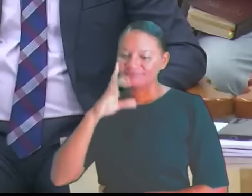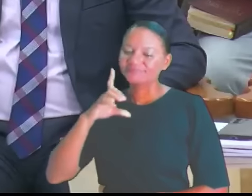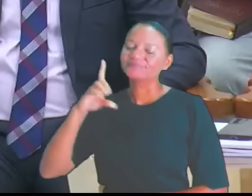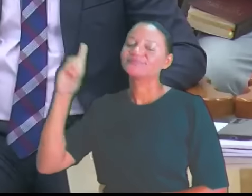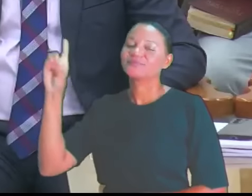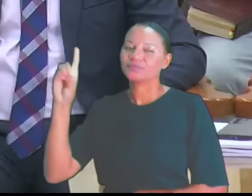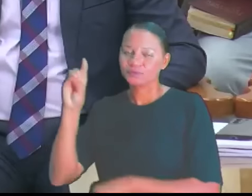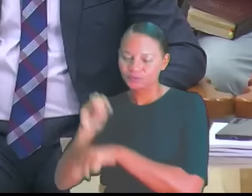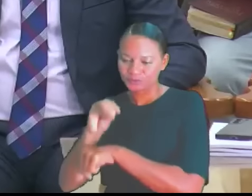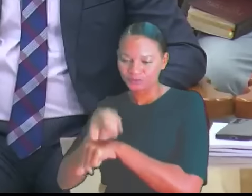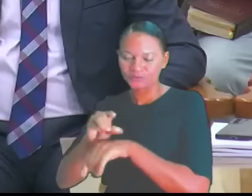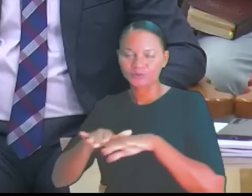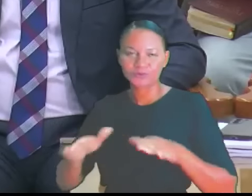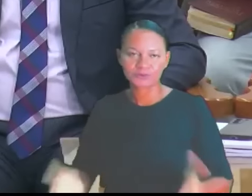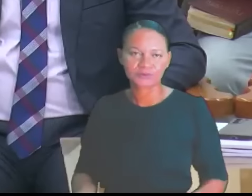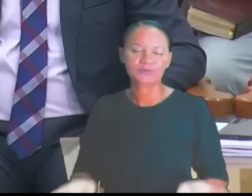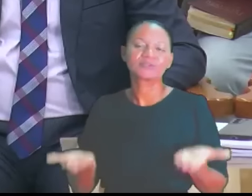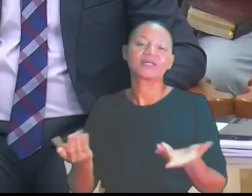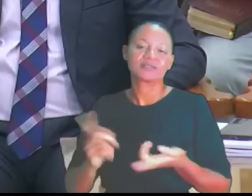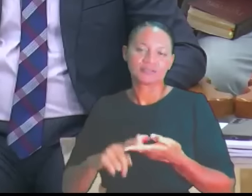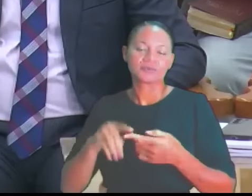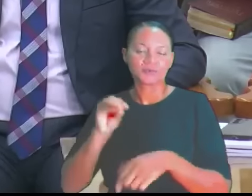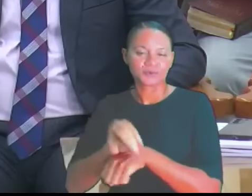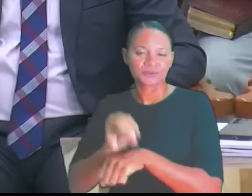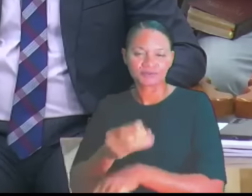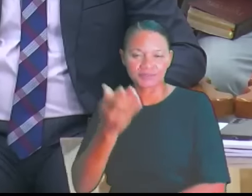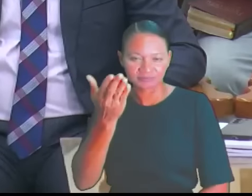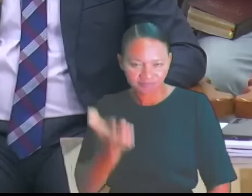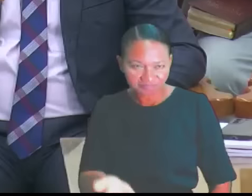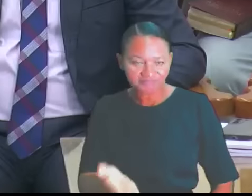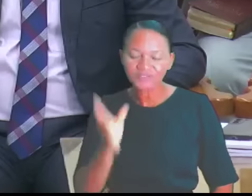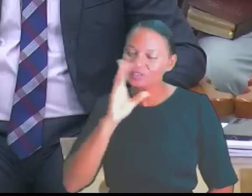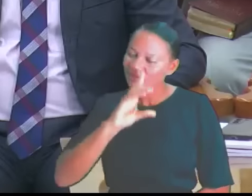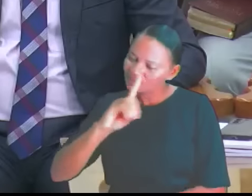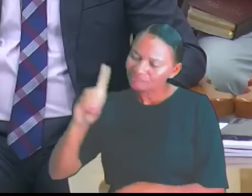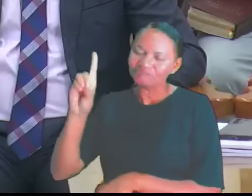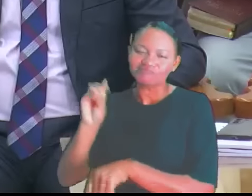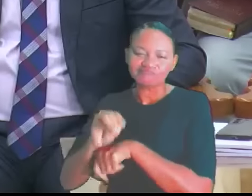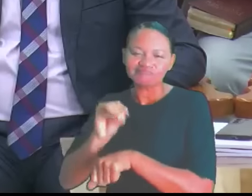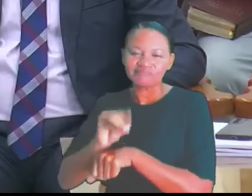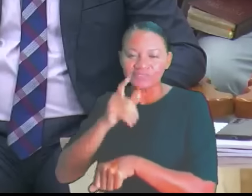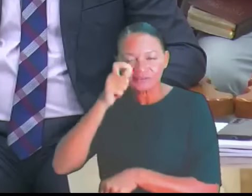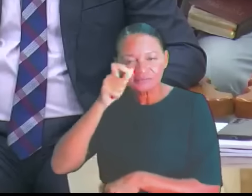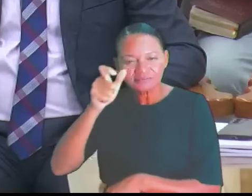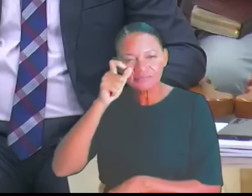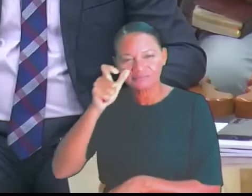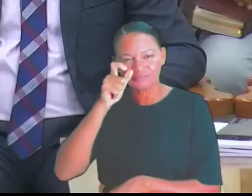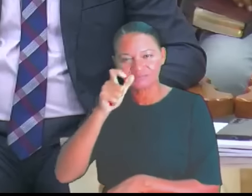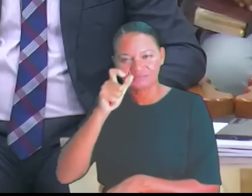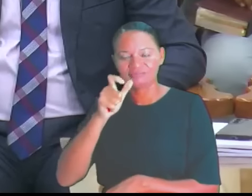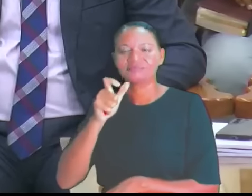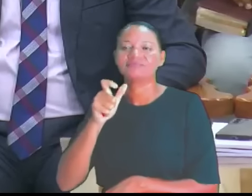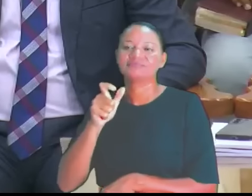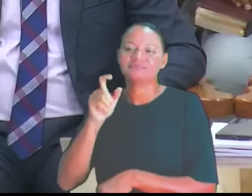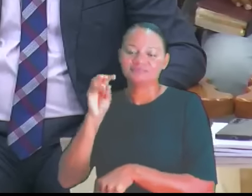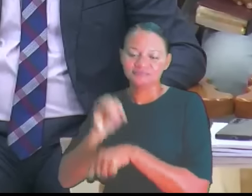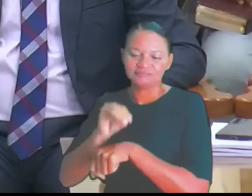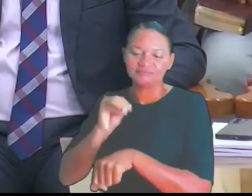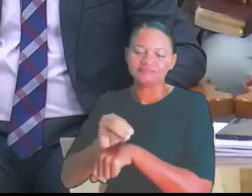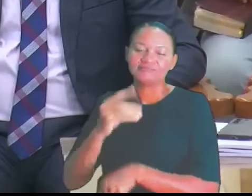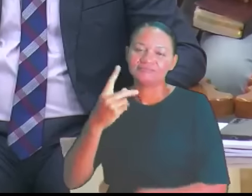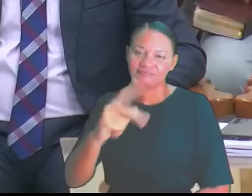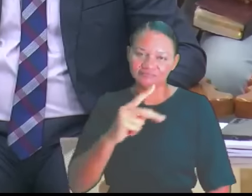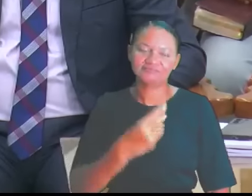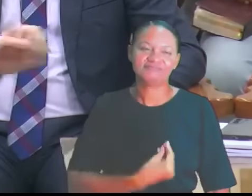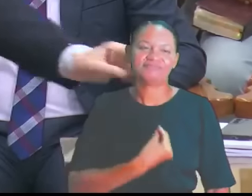altar... É o Deus que provê para você. É o Deus que cuida. É o Deus que é interessadíssimo em ser provisão na